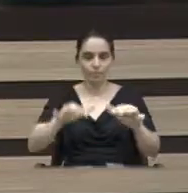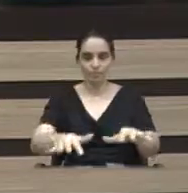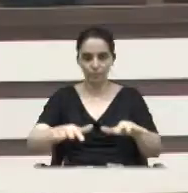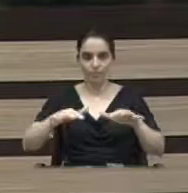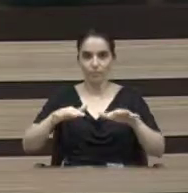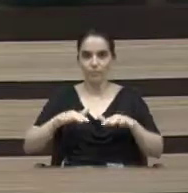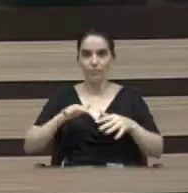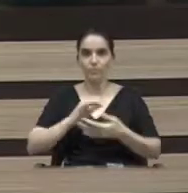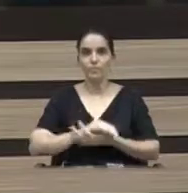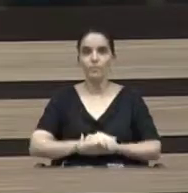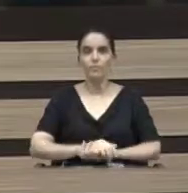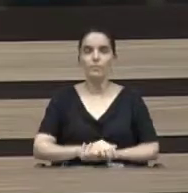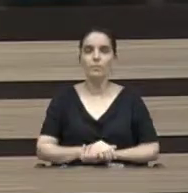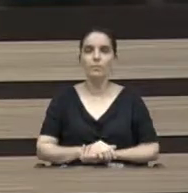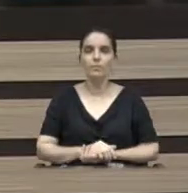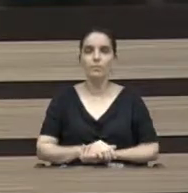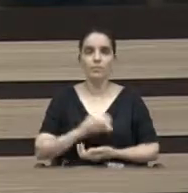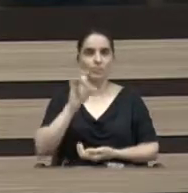nos acompanha.